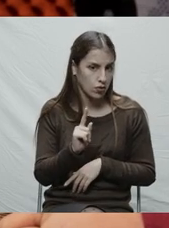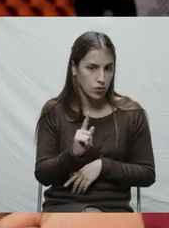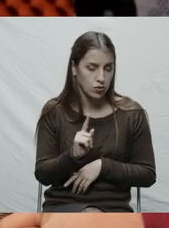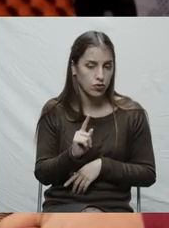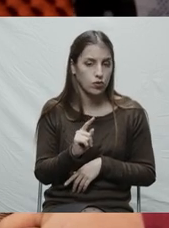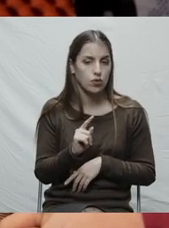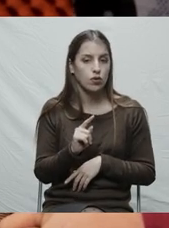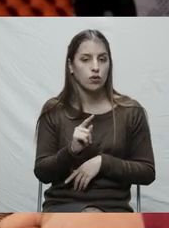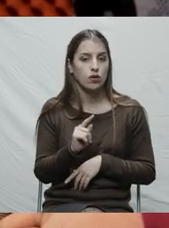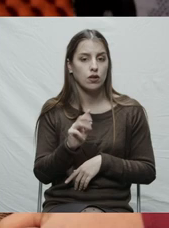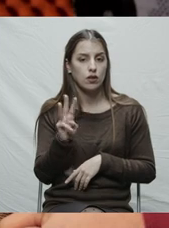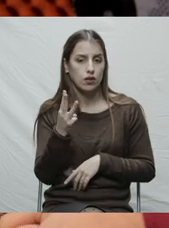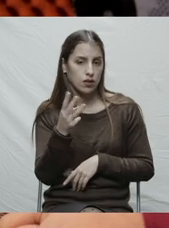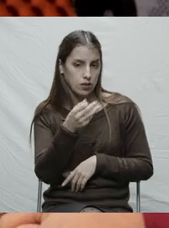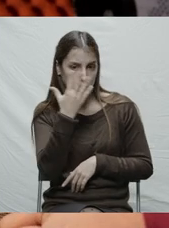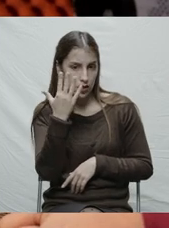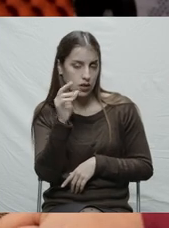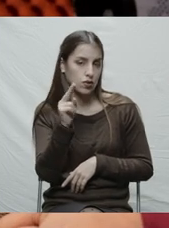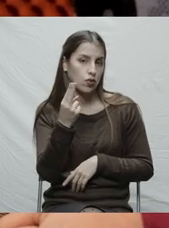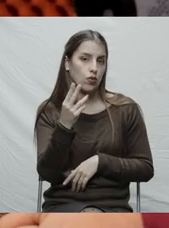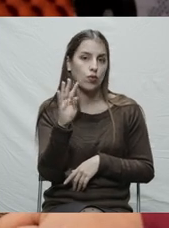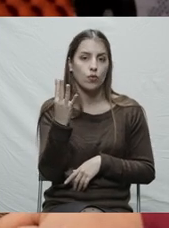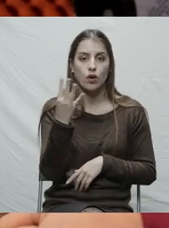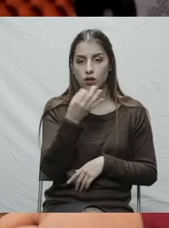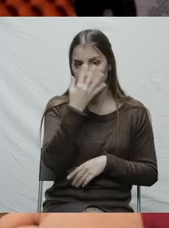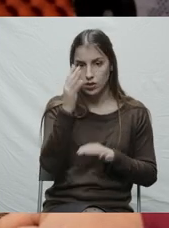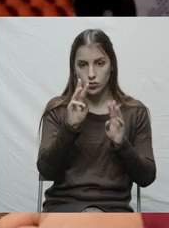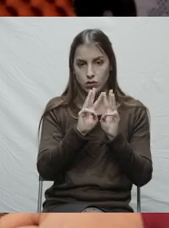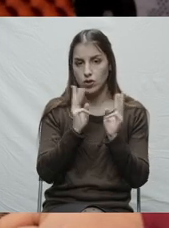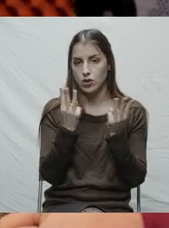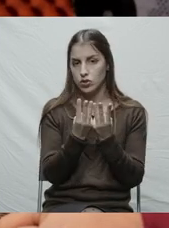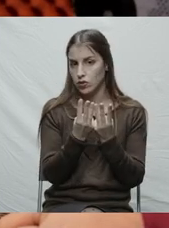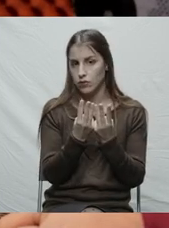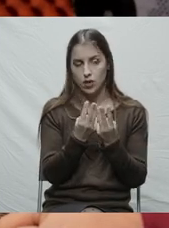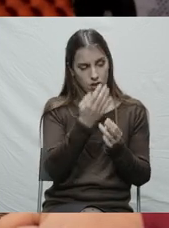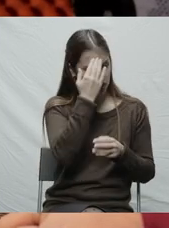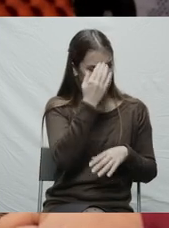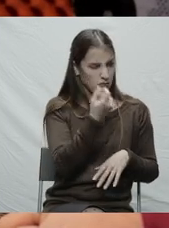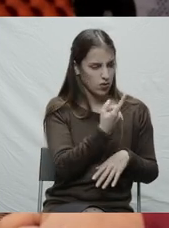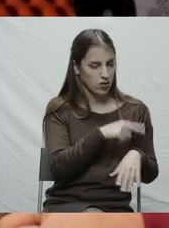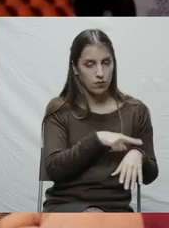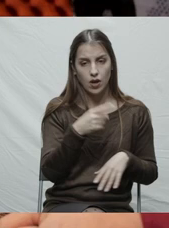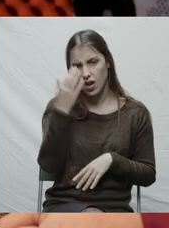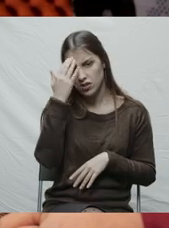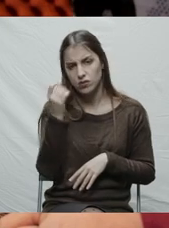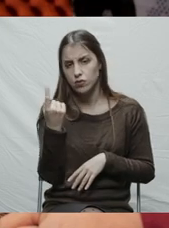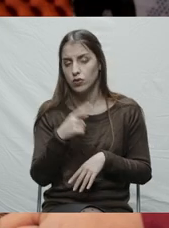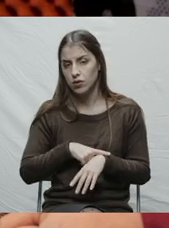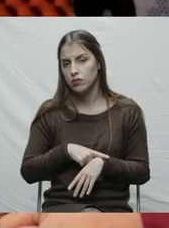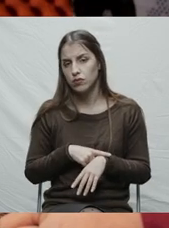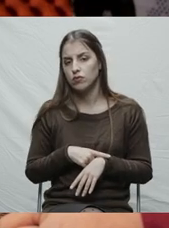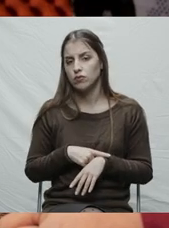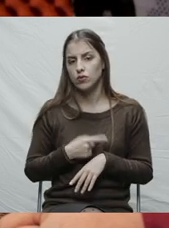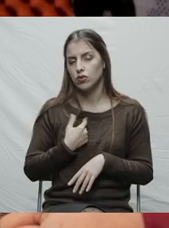dar workshops de 3 dias ou workshops de 4 dias. Não tenho Achas muito. que é pouco tempo? Achas Acho que. que é pouco tempo e não é. E por outro